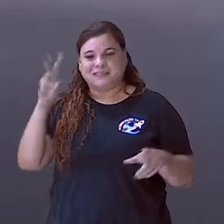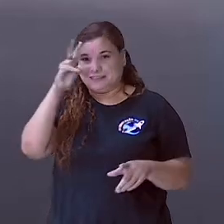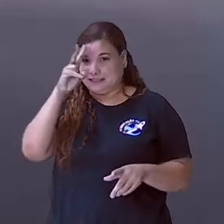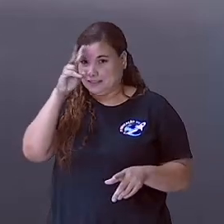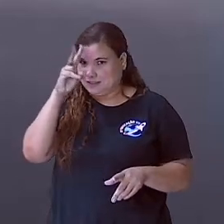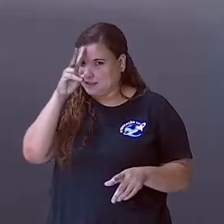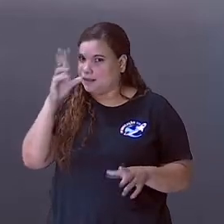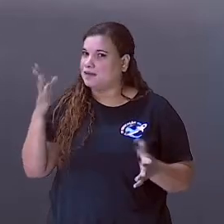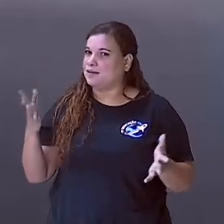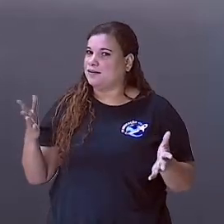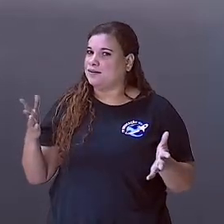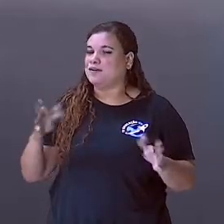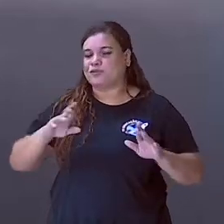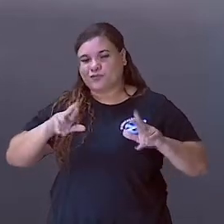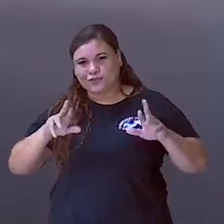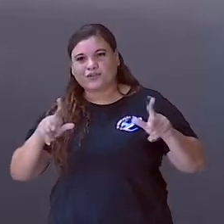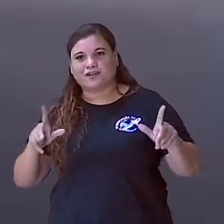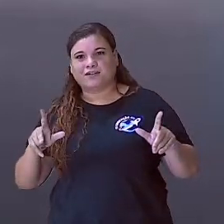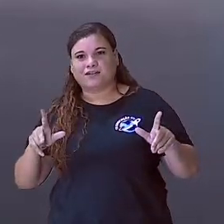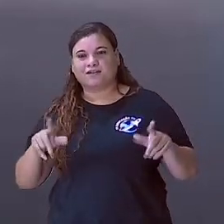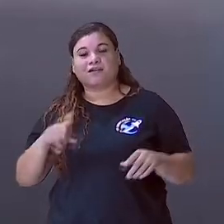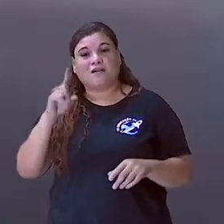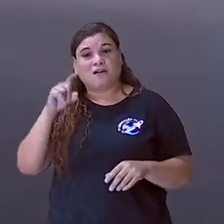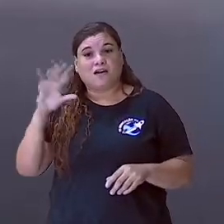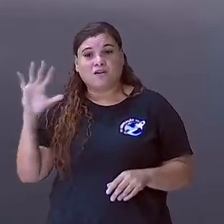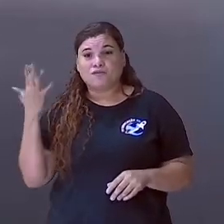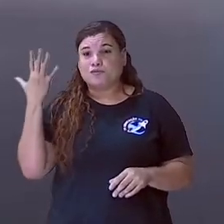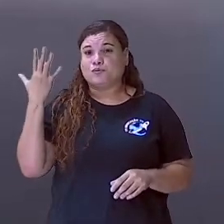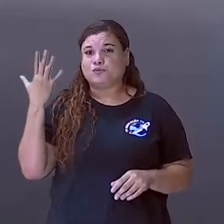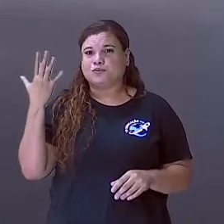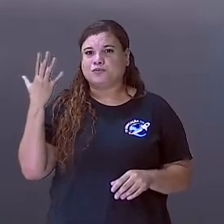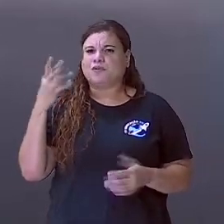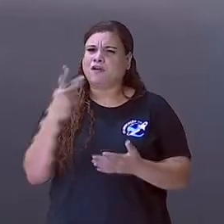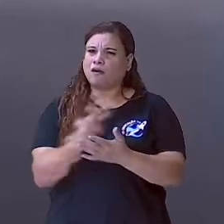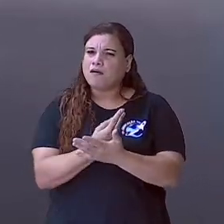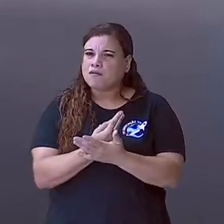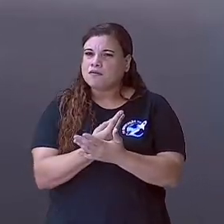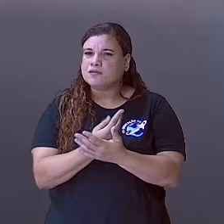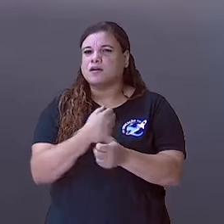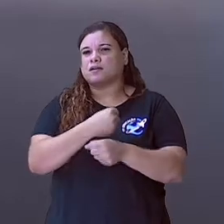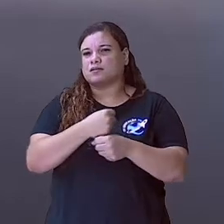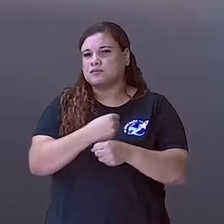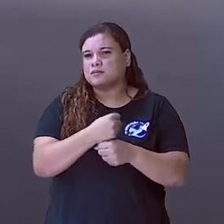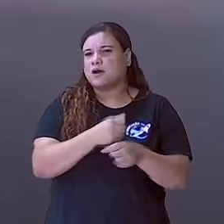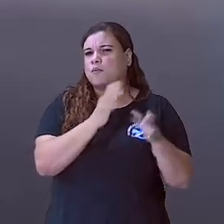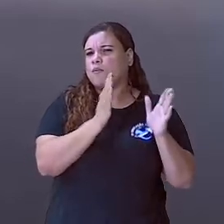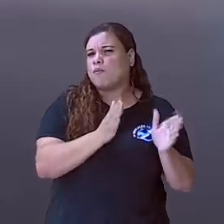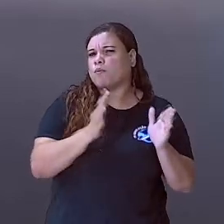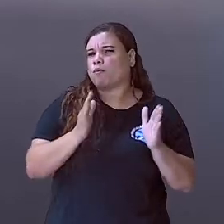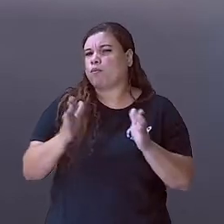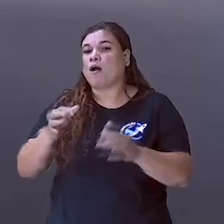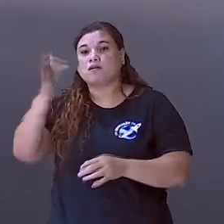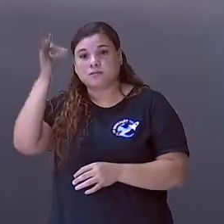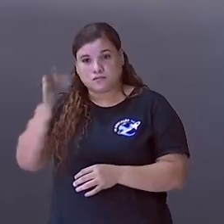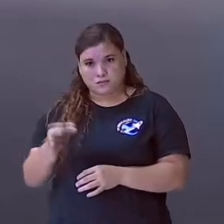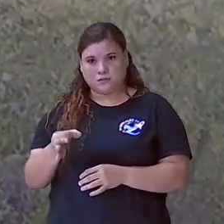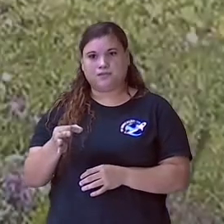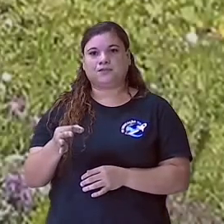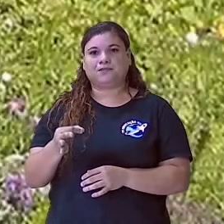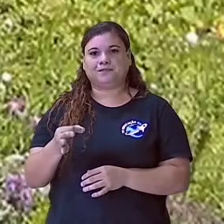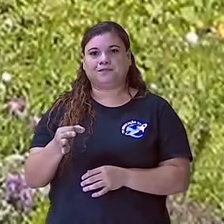E são fenômenos que acontecem em determinadas épocas do ano, tá bom? Só coloquei aí para você